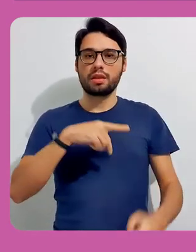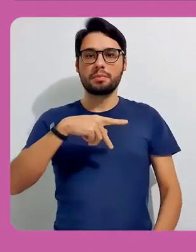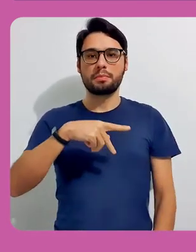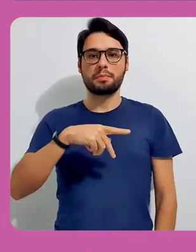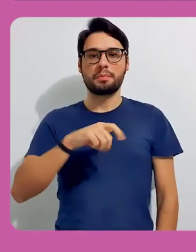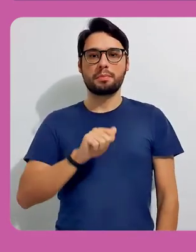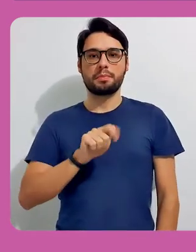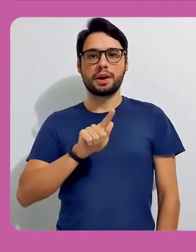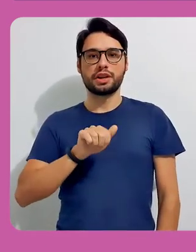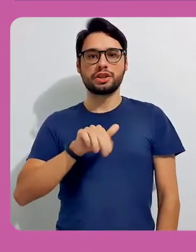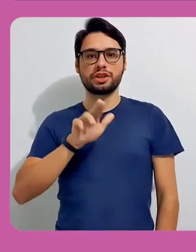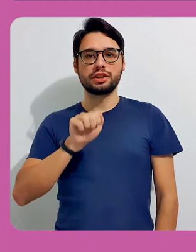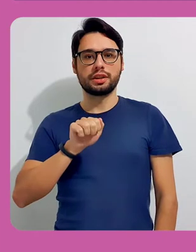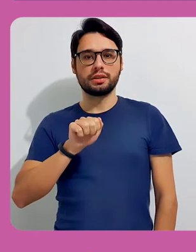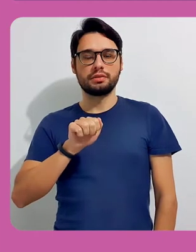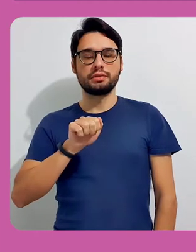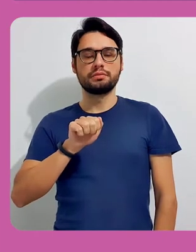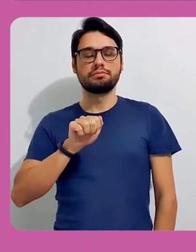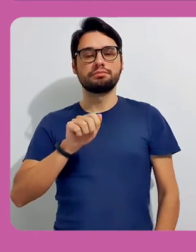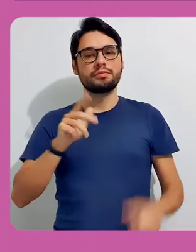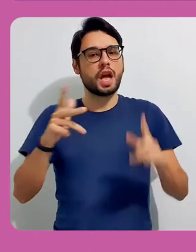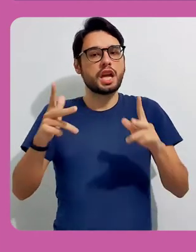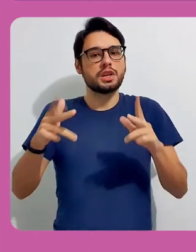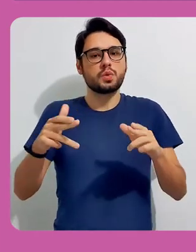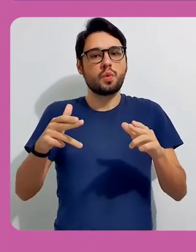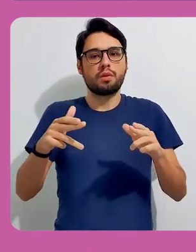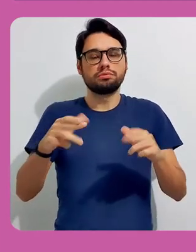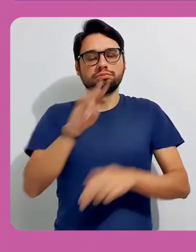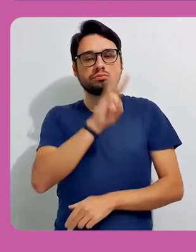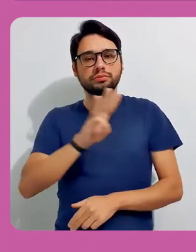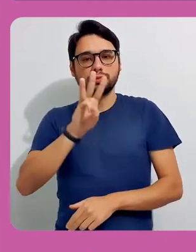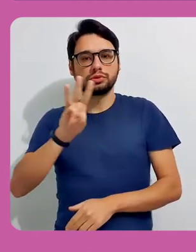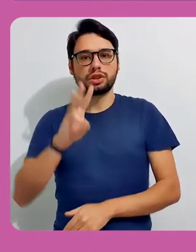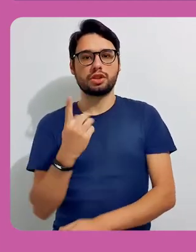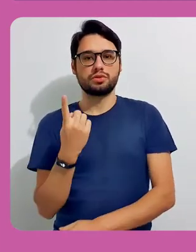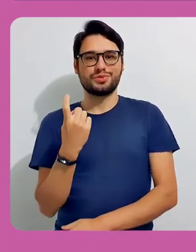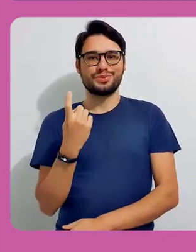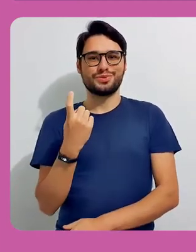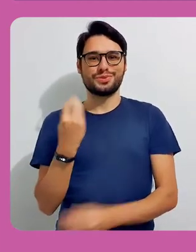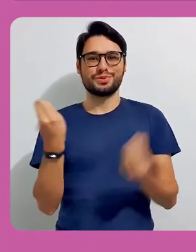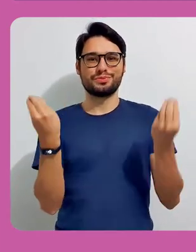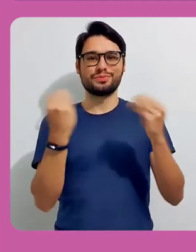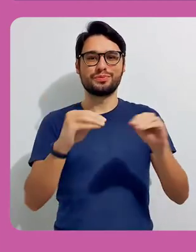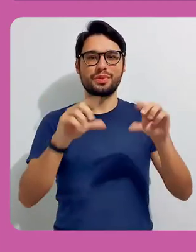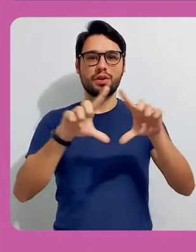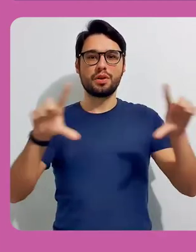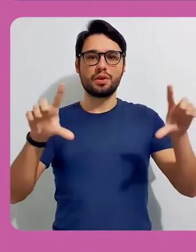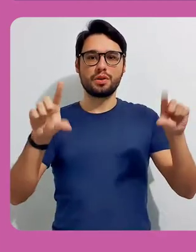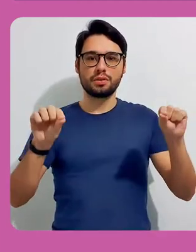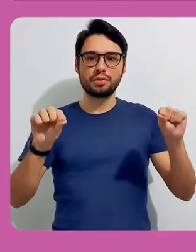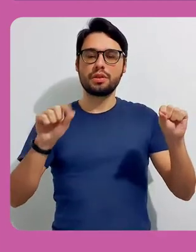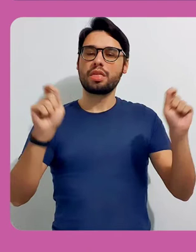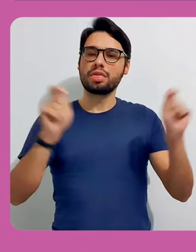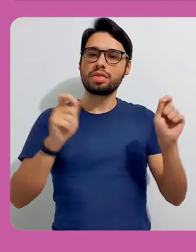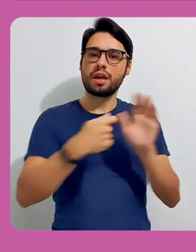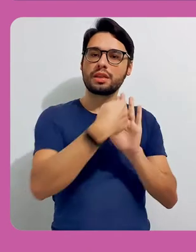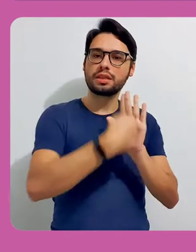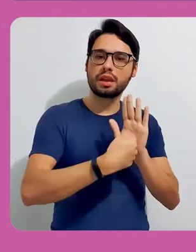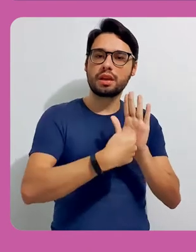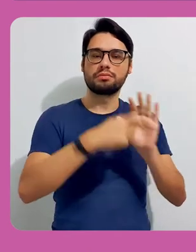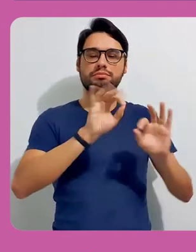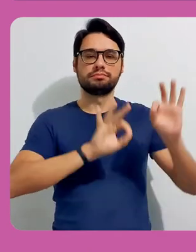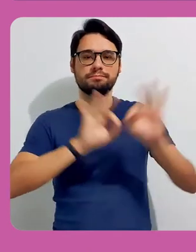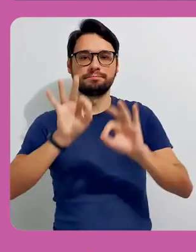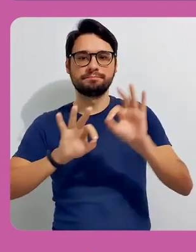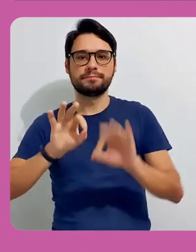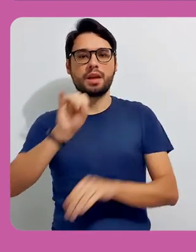página é uma página da web que você é dita usando aquele editor de texto né então novamente